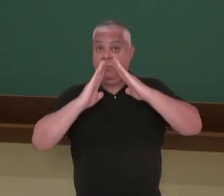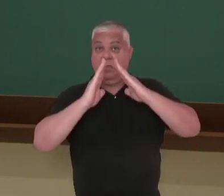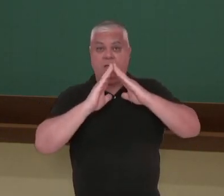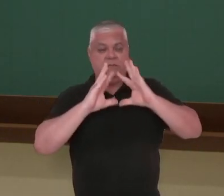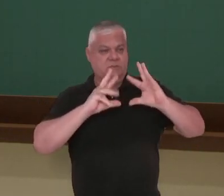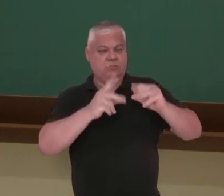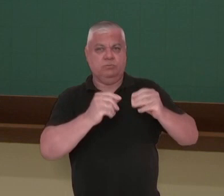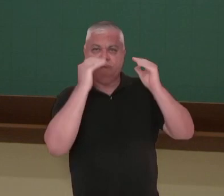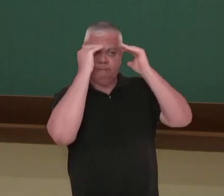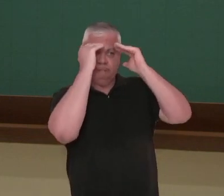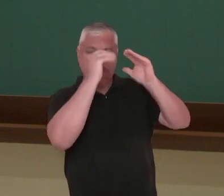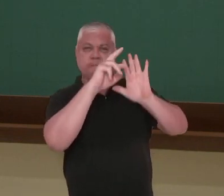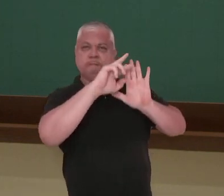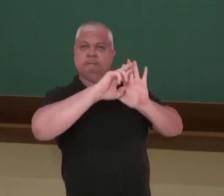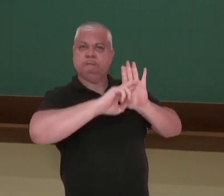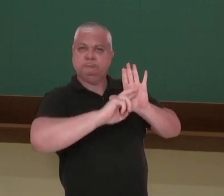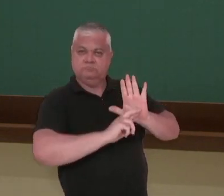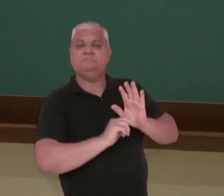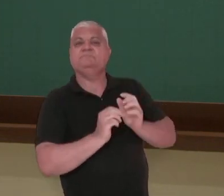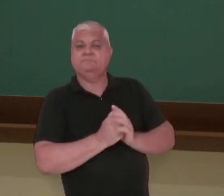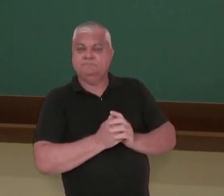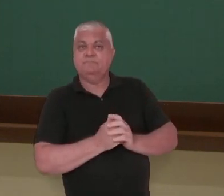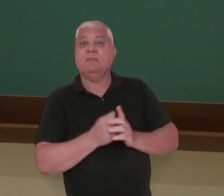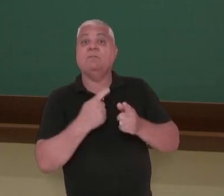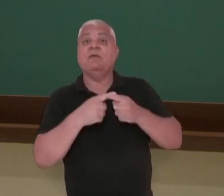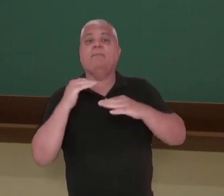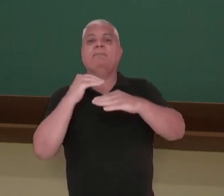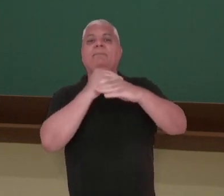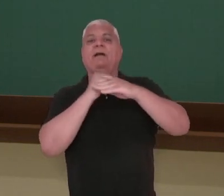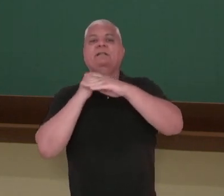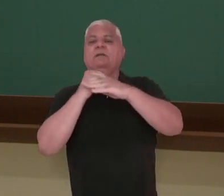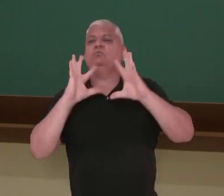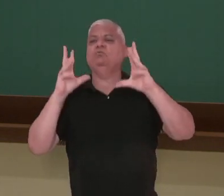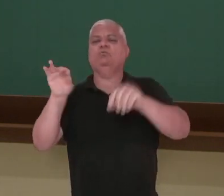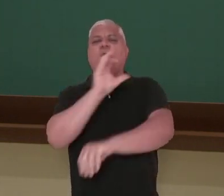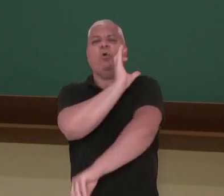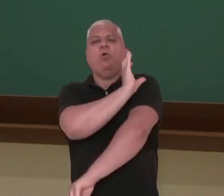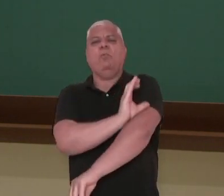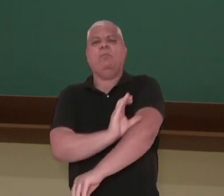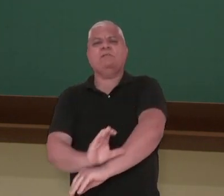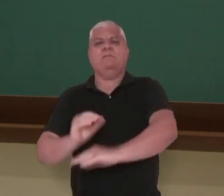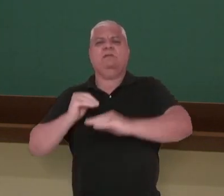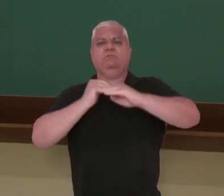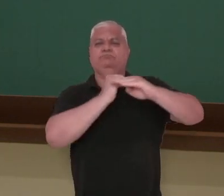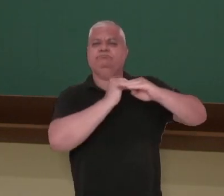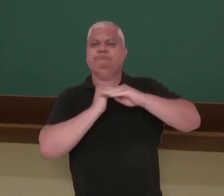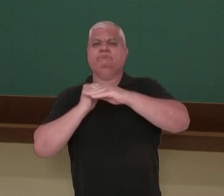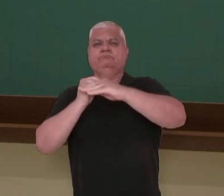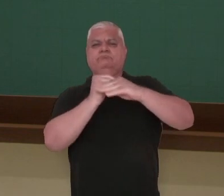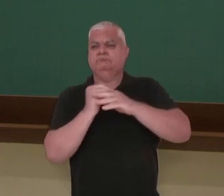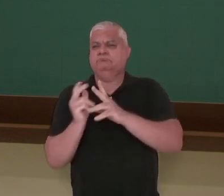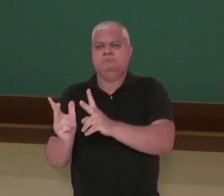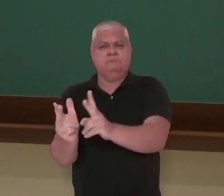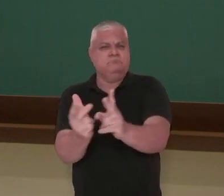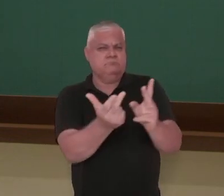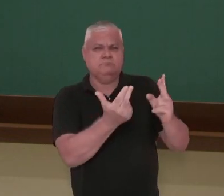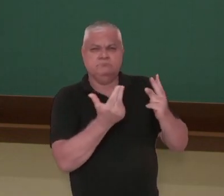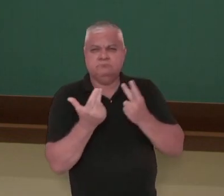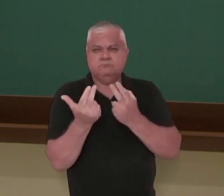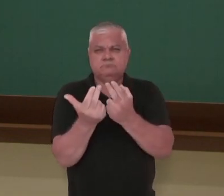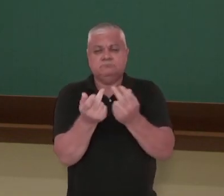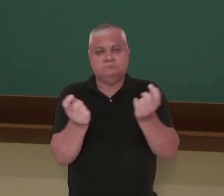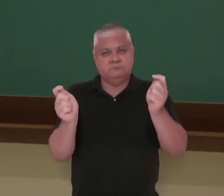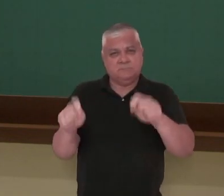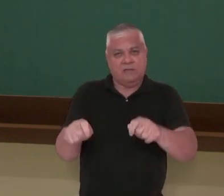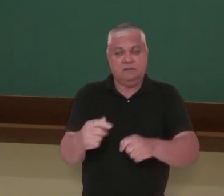a regra ela serve justamente para tentar criar um padrão. Aqui, no caso, um padrão de comportamento, de coisas que estão permitidas e coisas